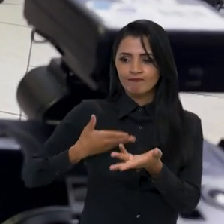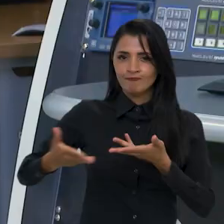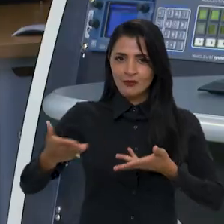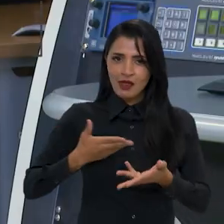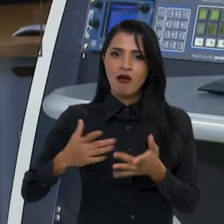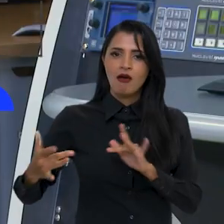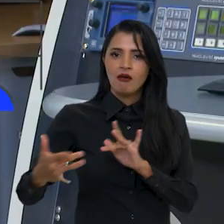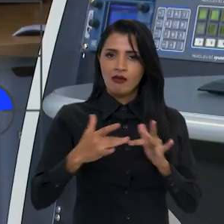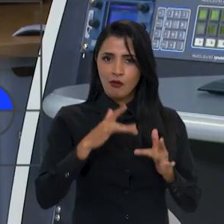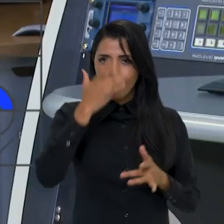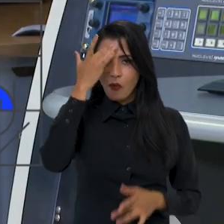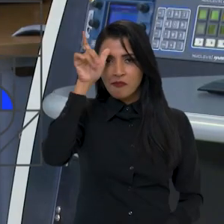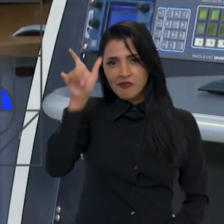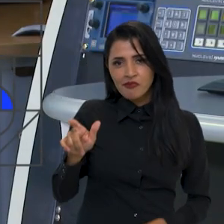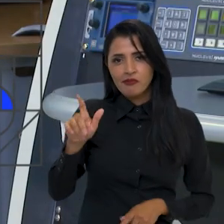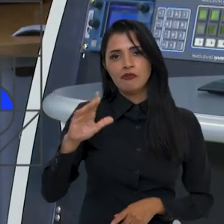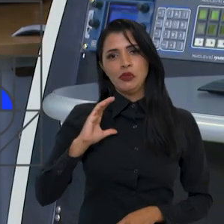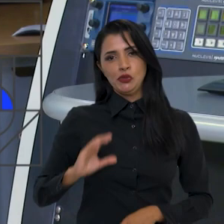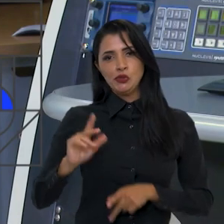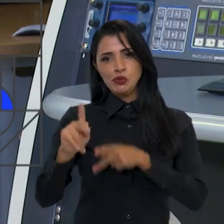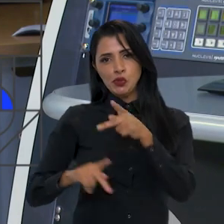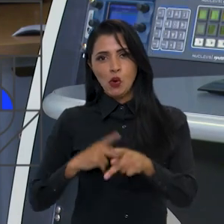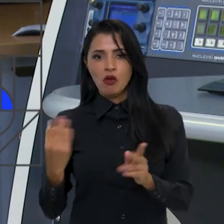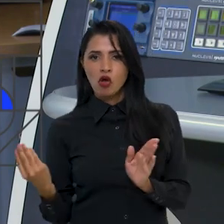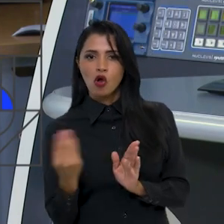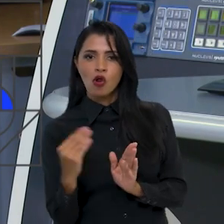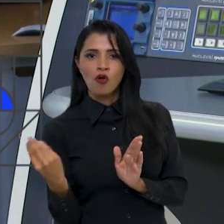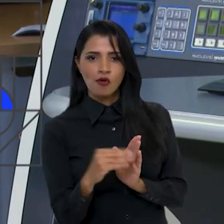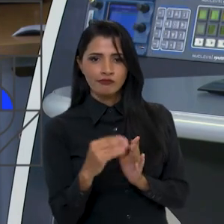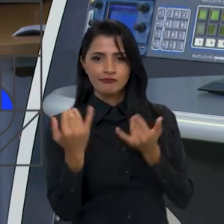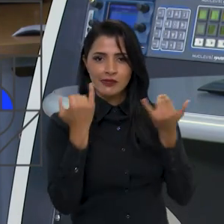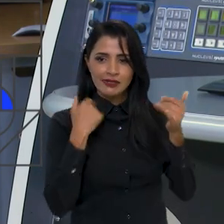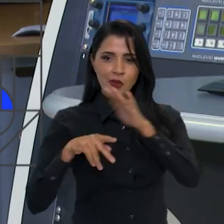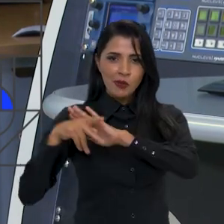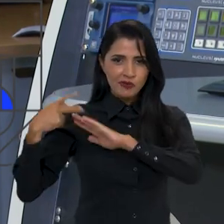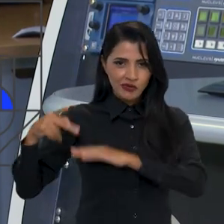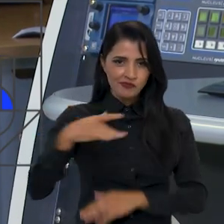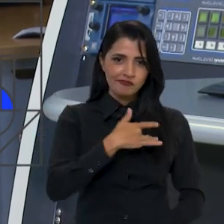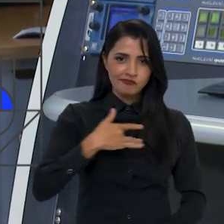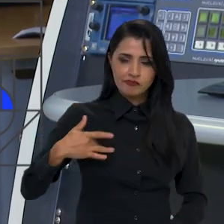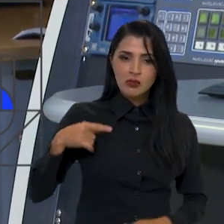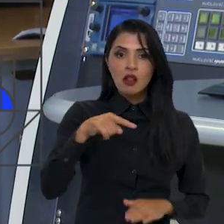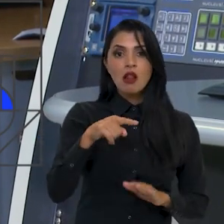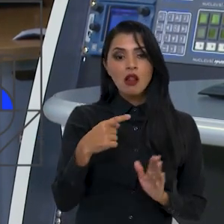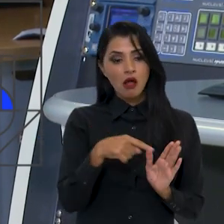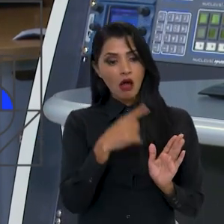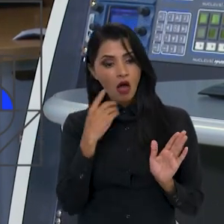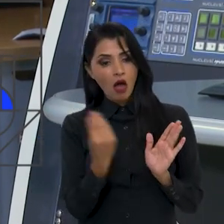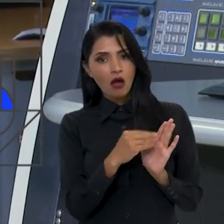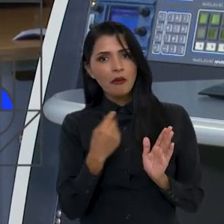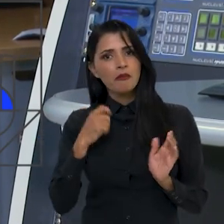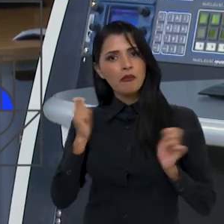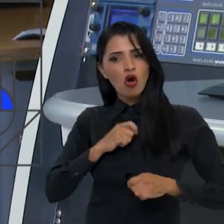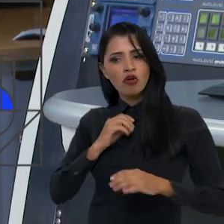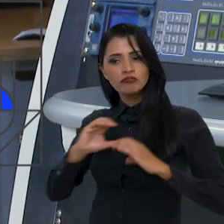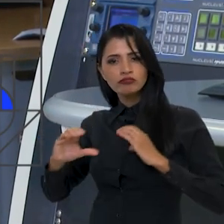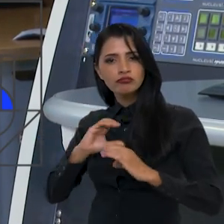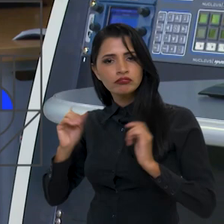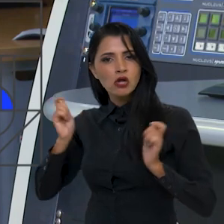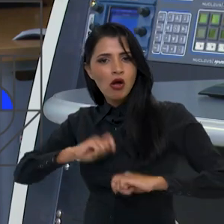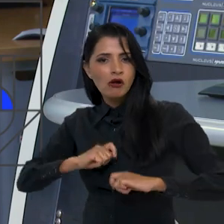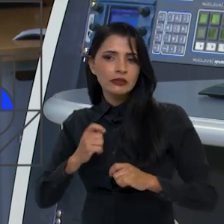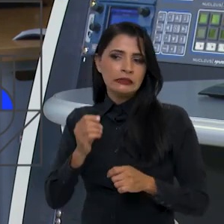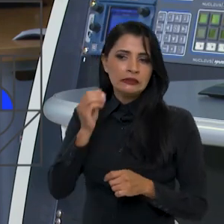né? Com o cidadão, onde ele armazena as suas informações de saúde e onde também a gente pode se comunicar,